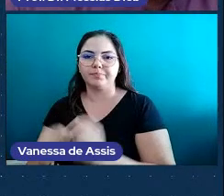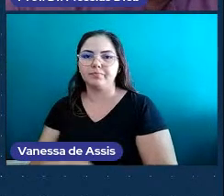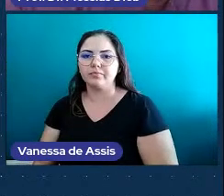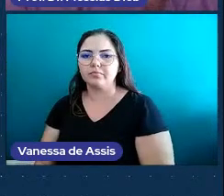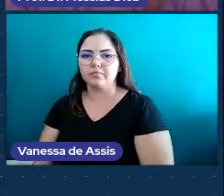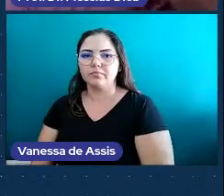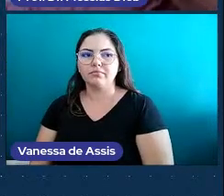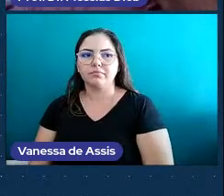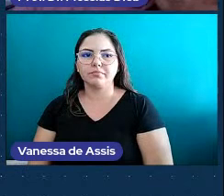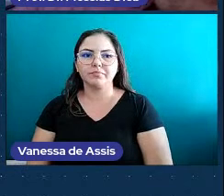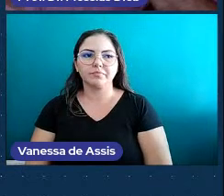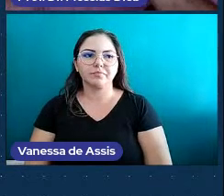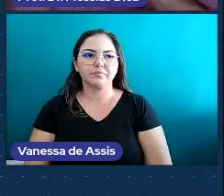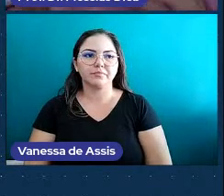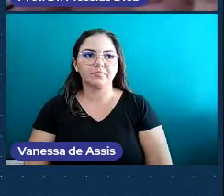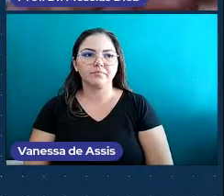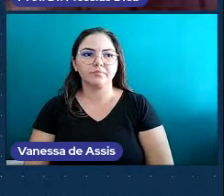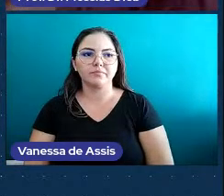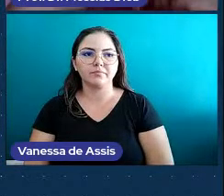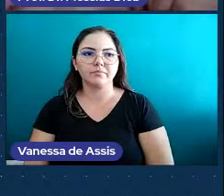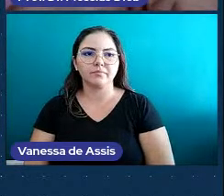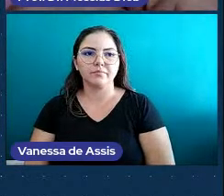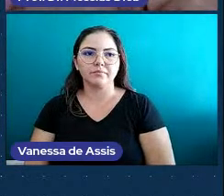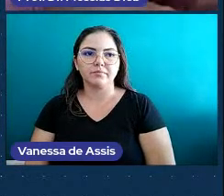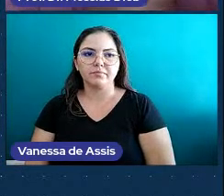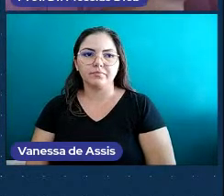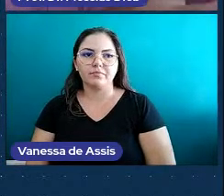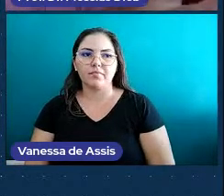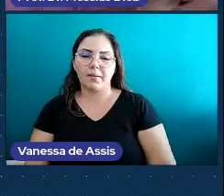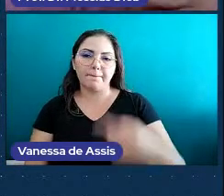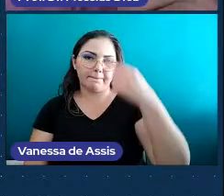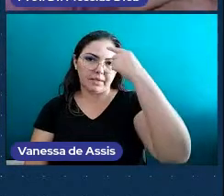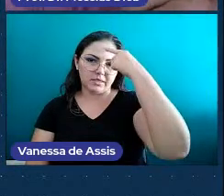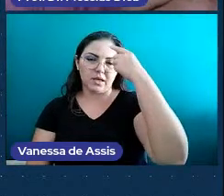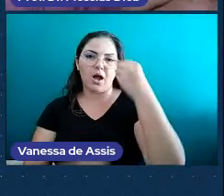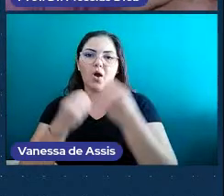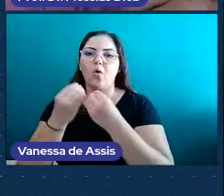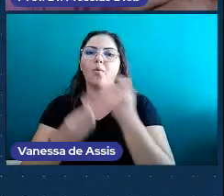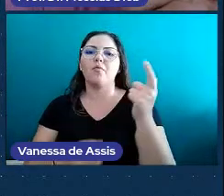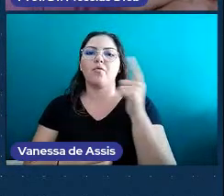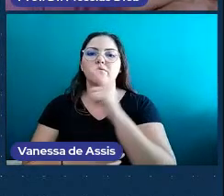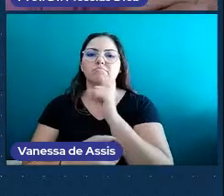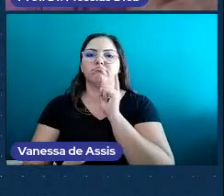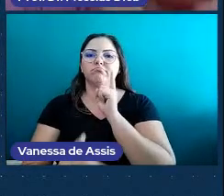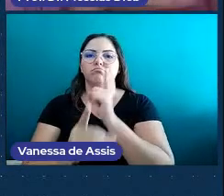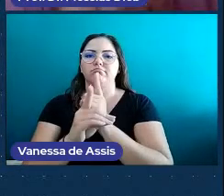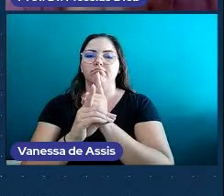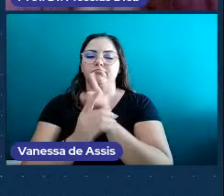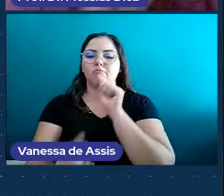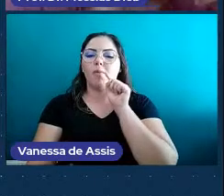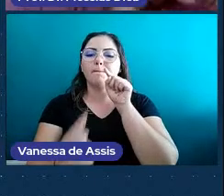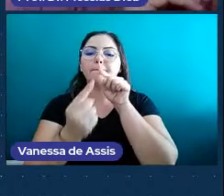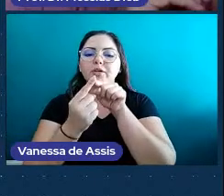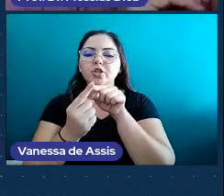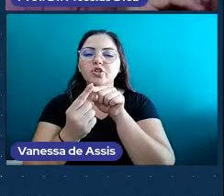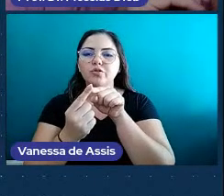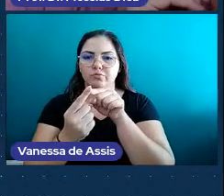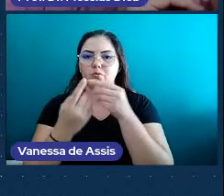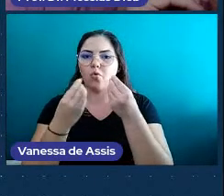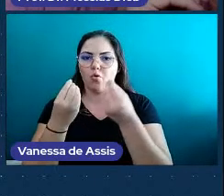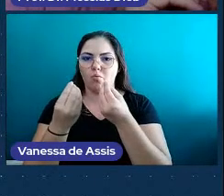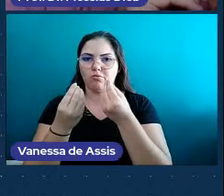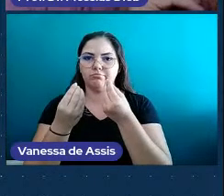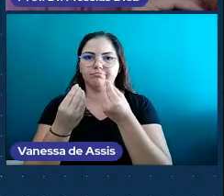é pensar que como que eu vou alcançar aqueles objetivos, né? Então, eu preciso